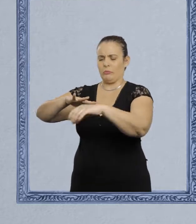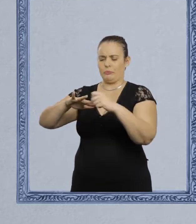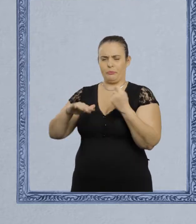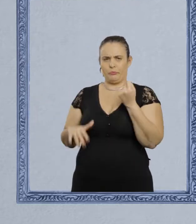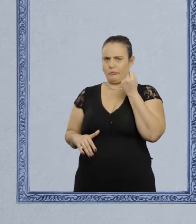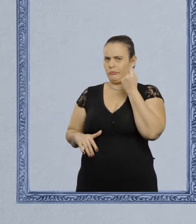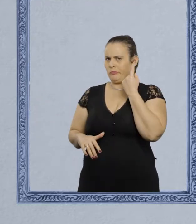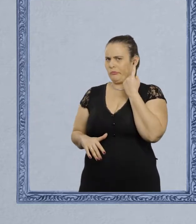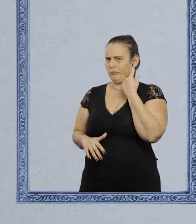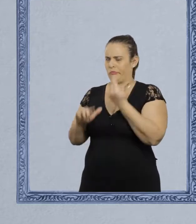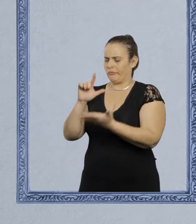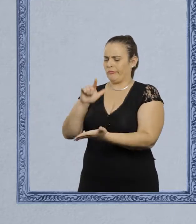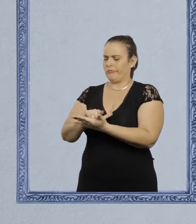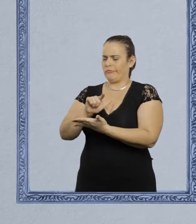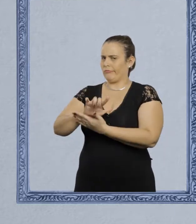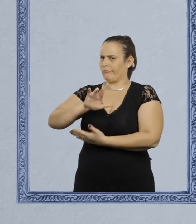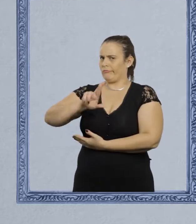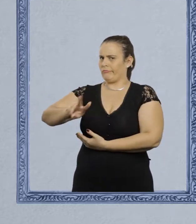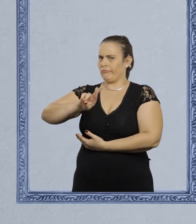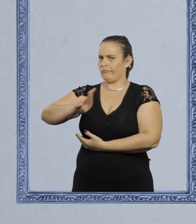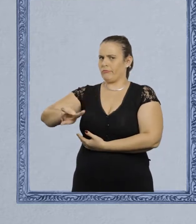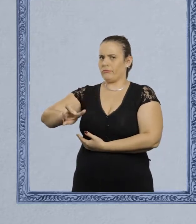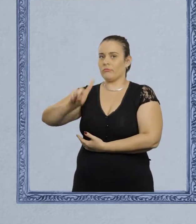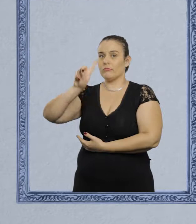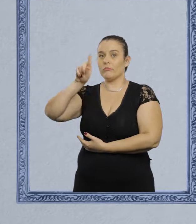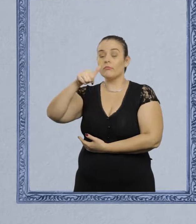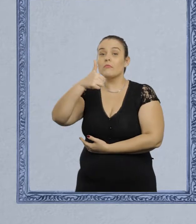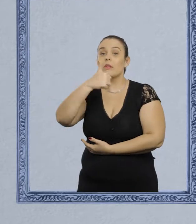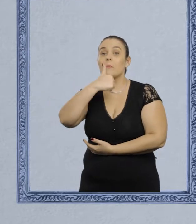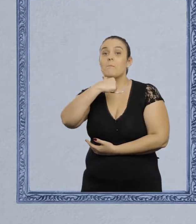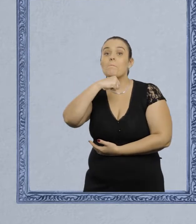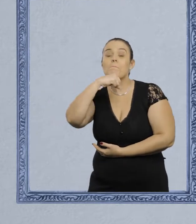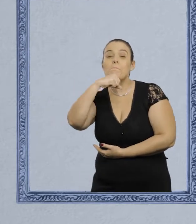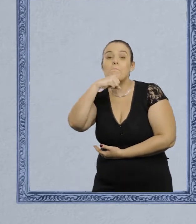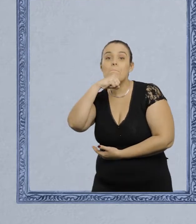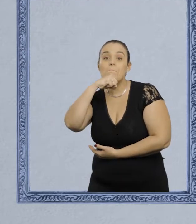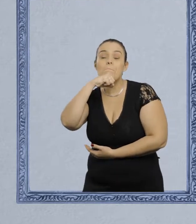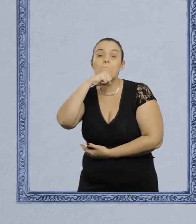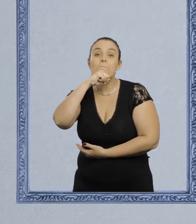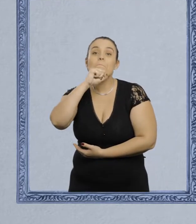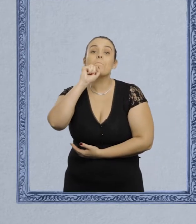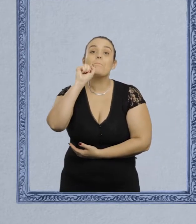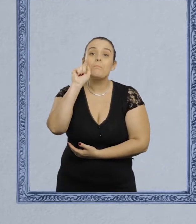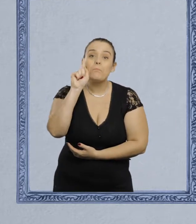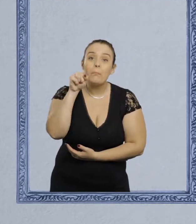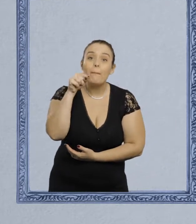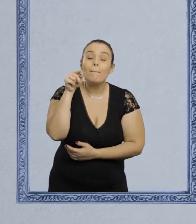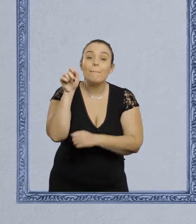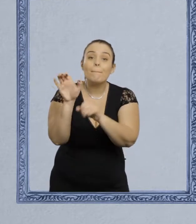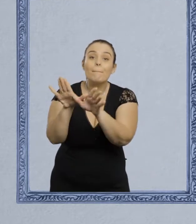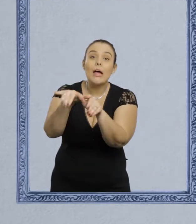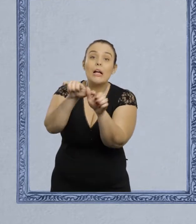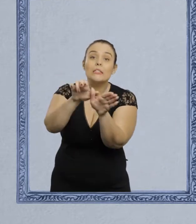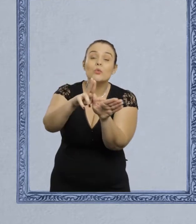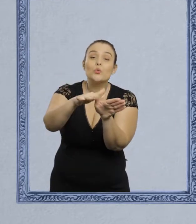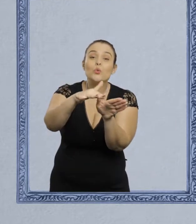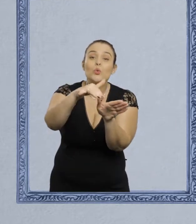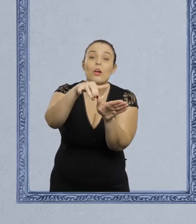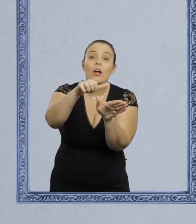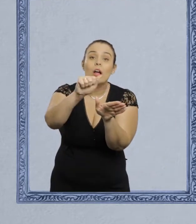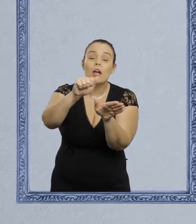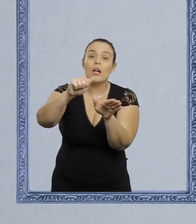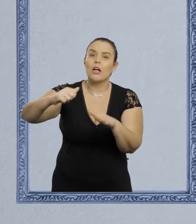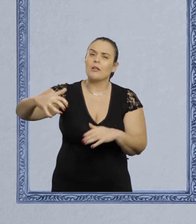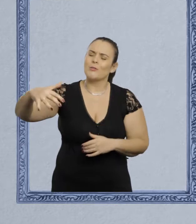estranho. Não era um pedaço de papel. Era a mãe do Pássaro do Nunca. A pássara estava fazendo